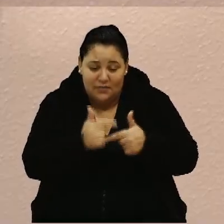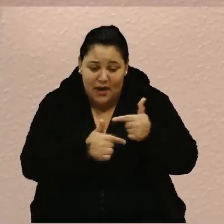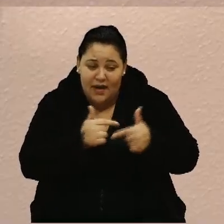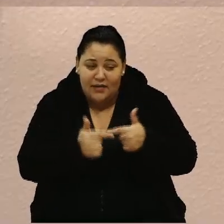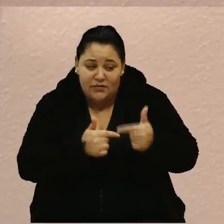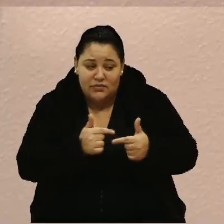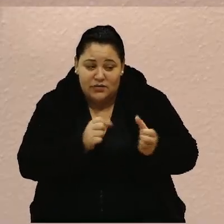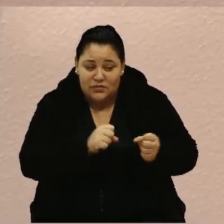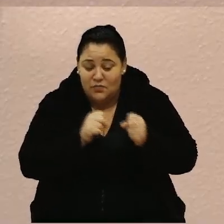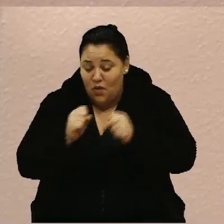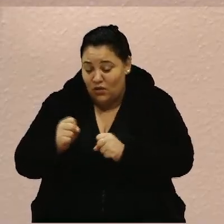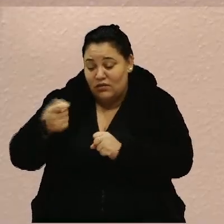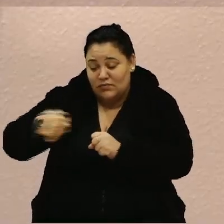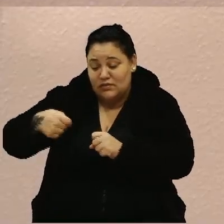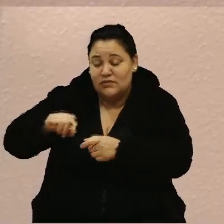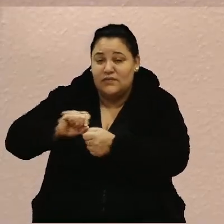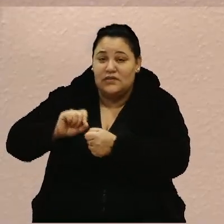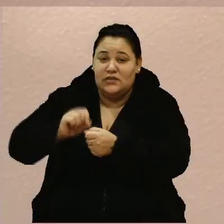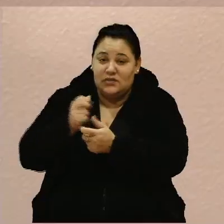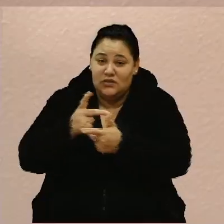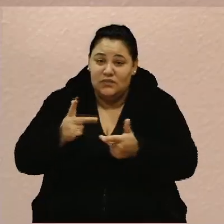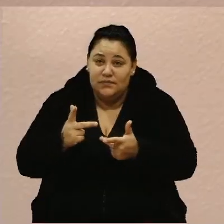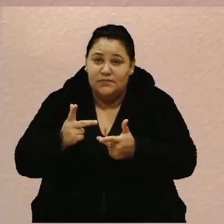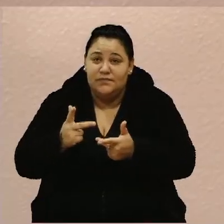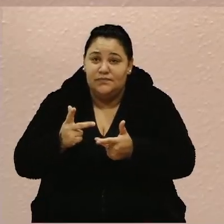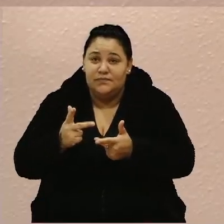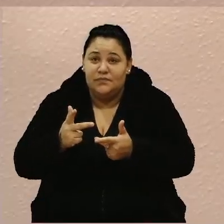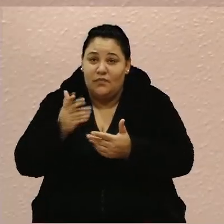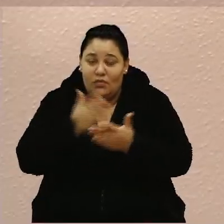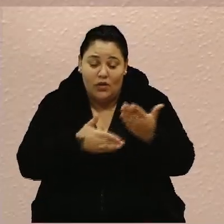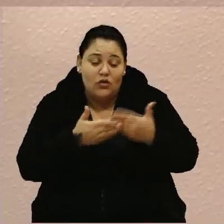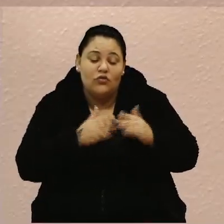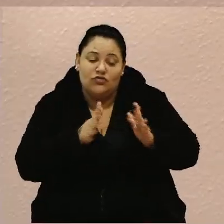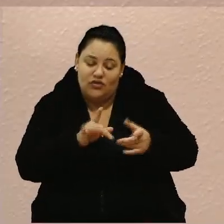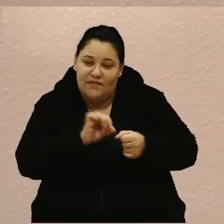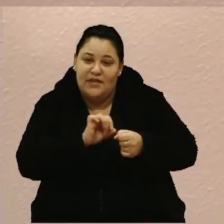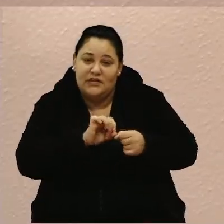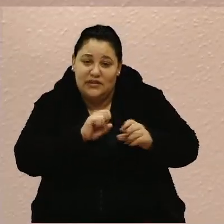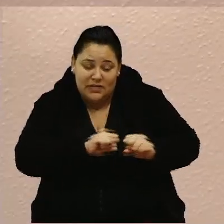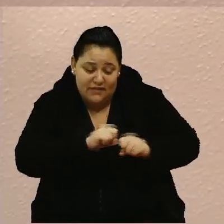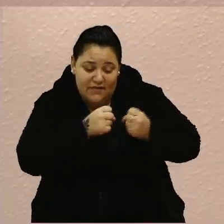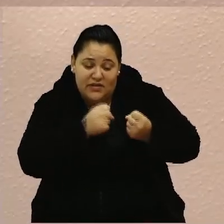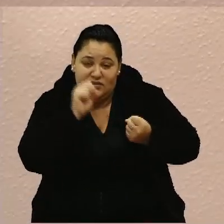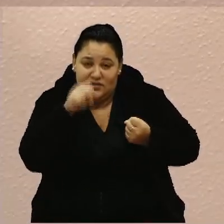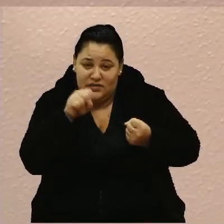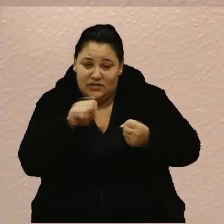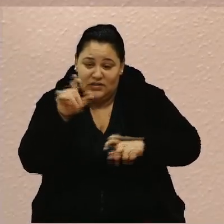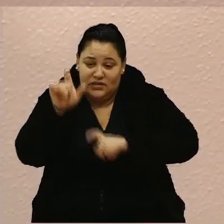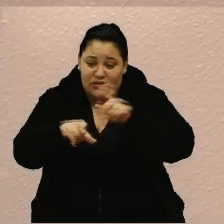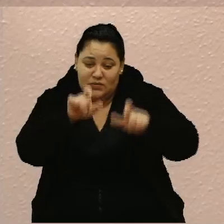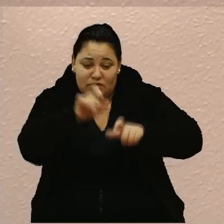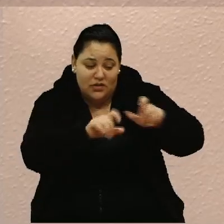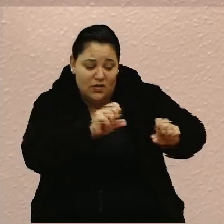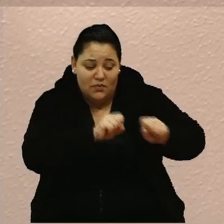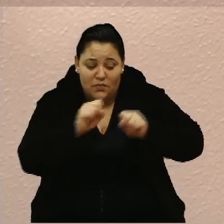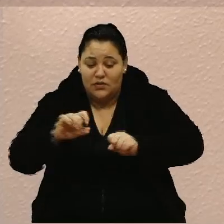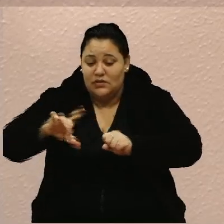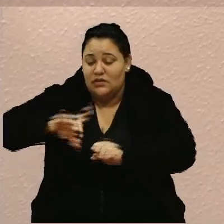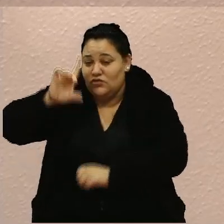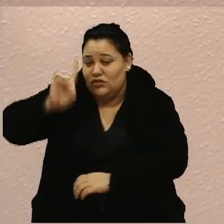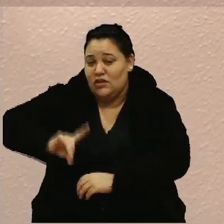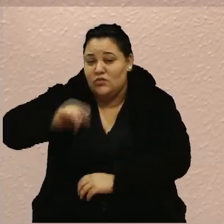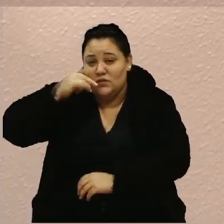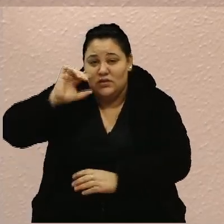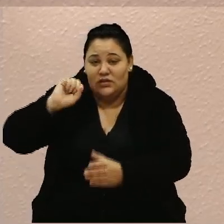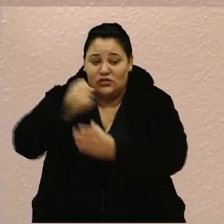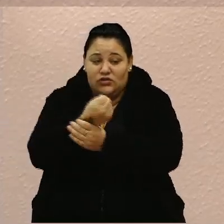podem e devem fazer isso, né? Inclusive, todos fazem e defendemos que as pessoas possam ter os seus direitos garantidos.